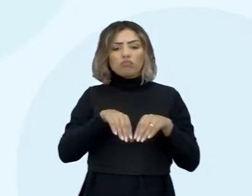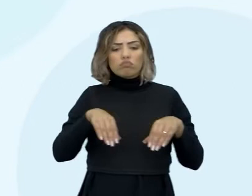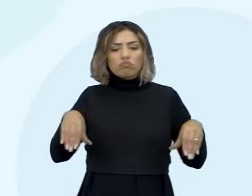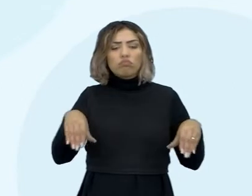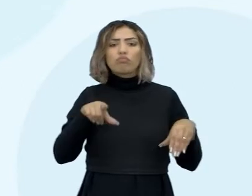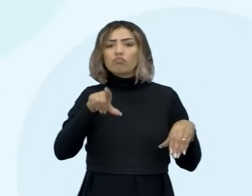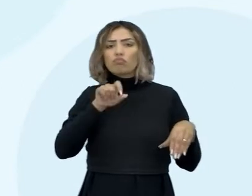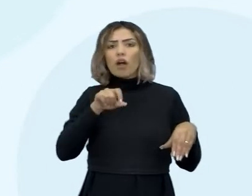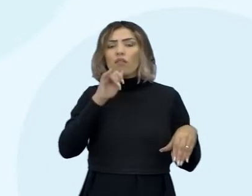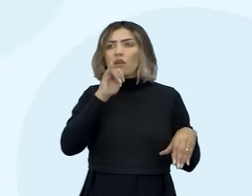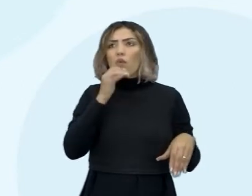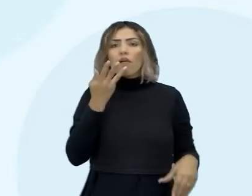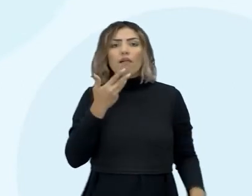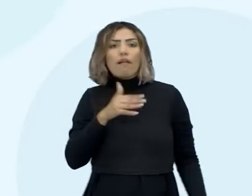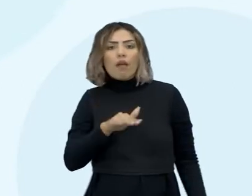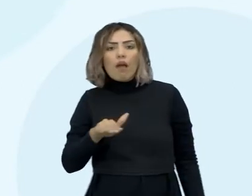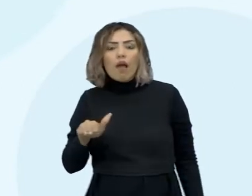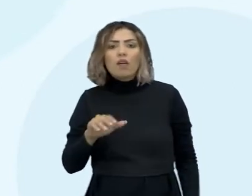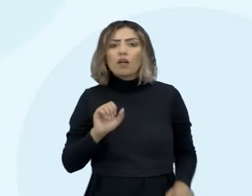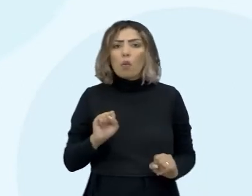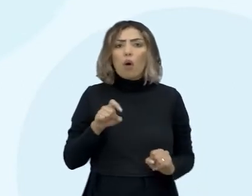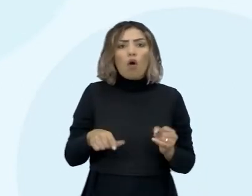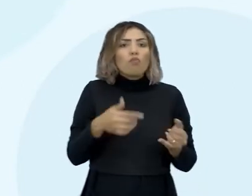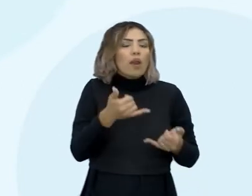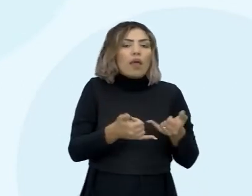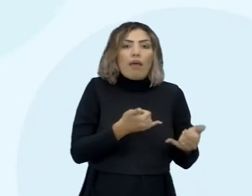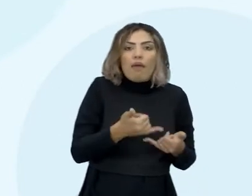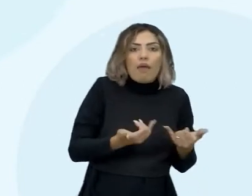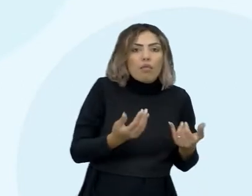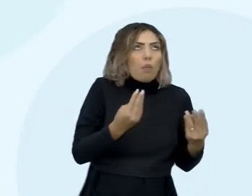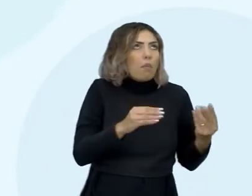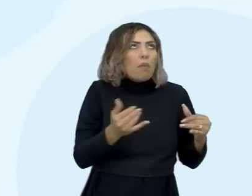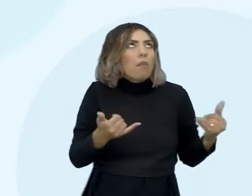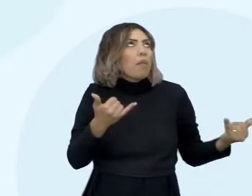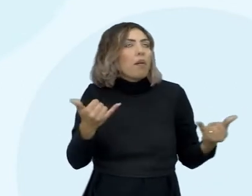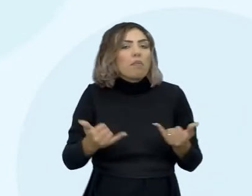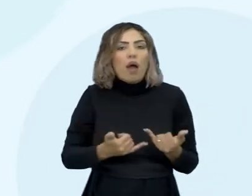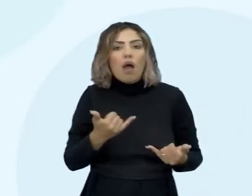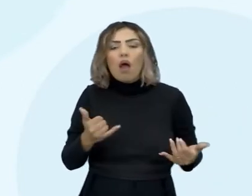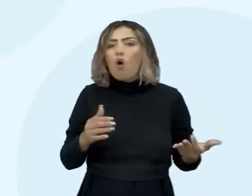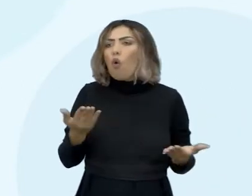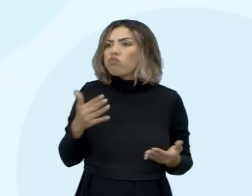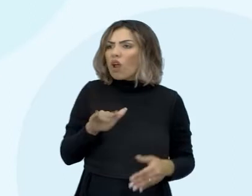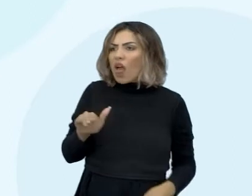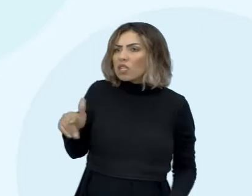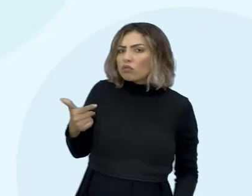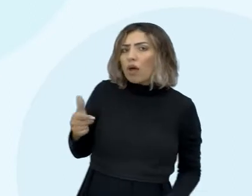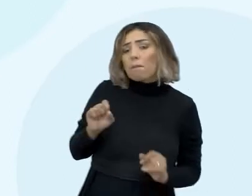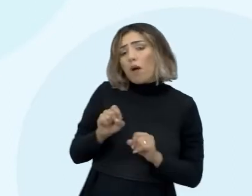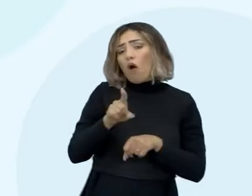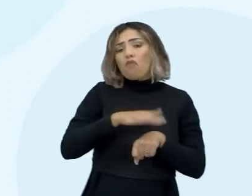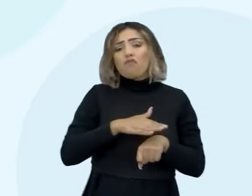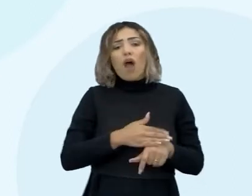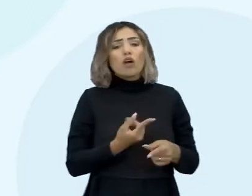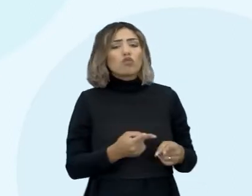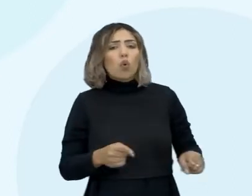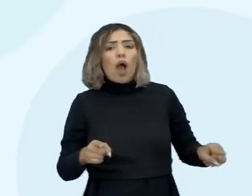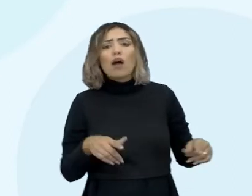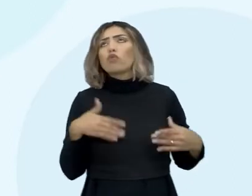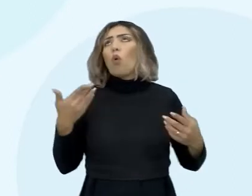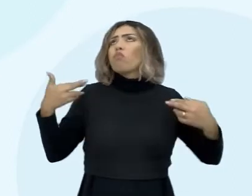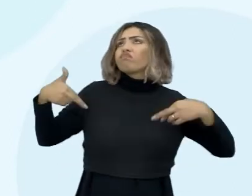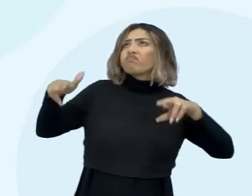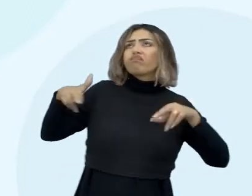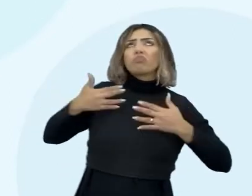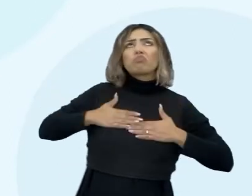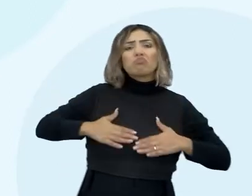tiver crianças, pode se transformar num playground. Se só morar adulto, você pode transformar numa churrasqueira, uma área de descanso,